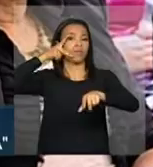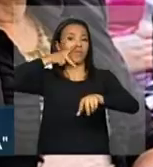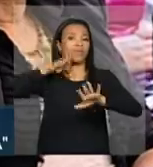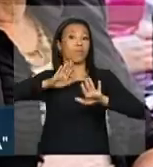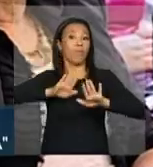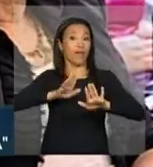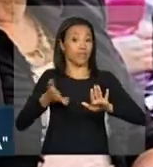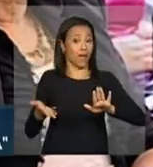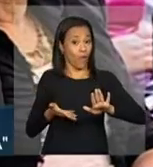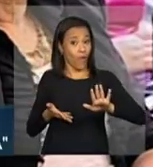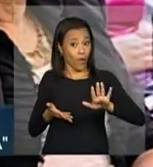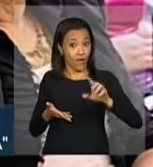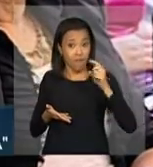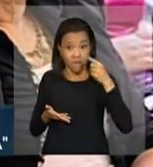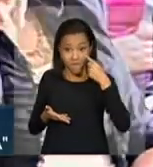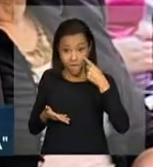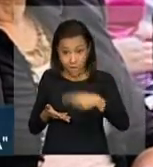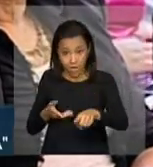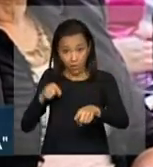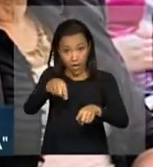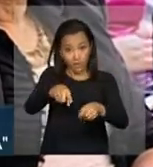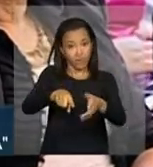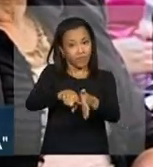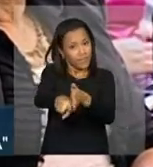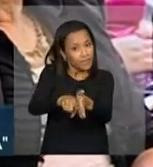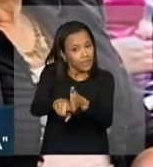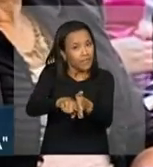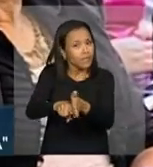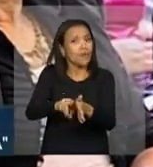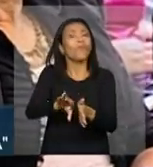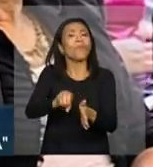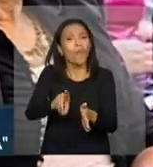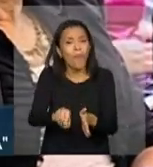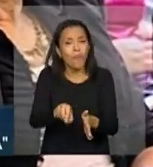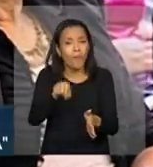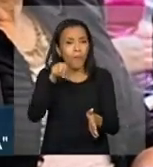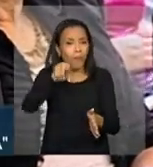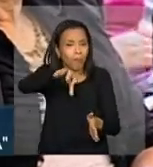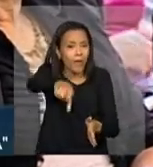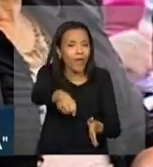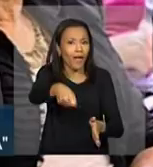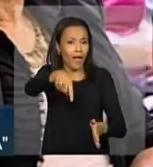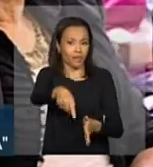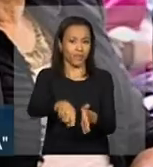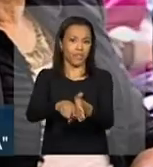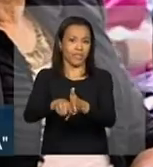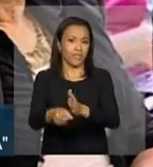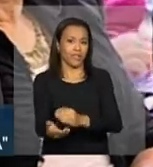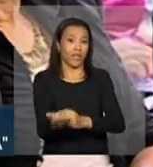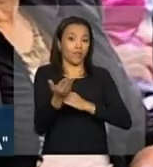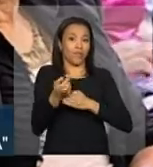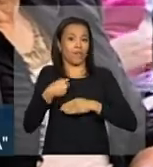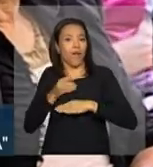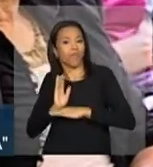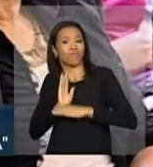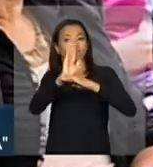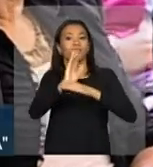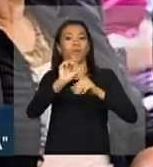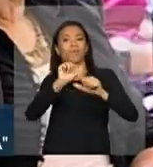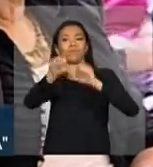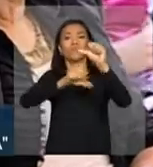de posse dessa pesquisa, como fazer com que a nossa defesa de uma reforma política